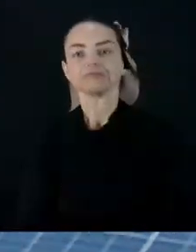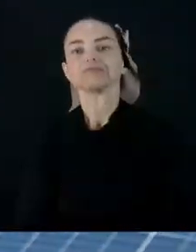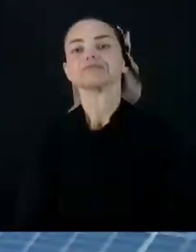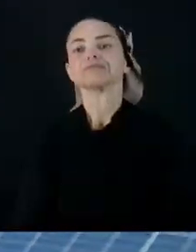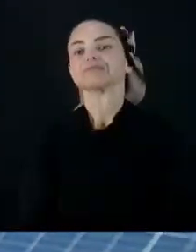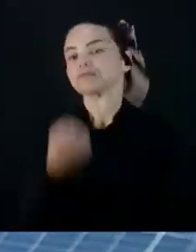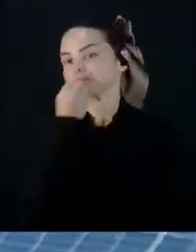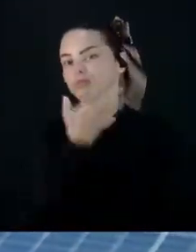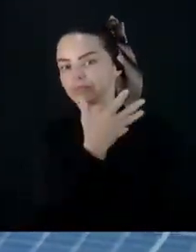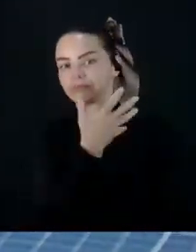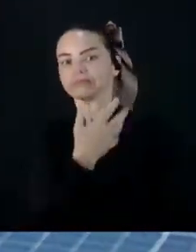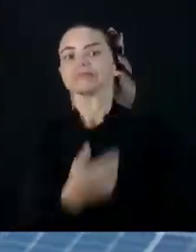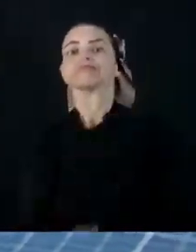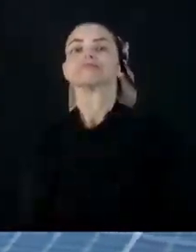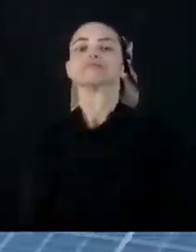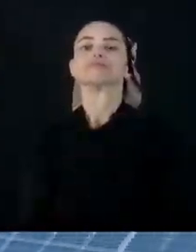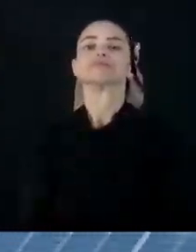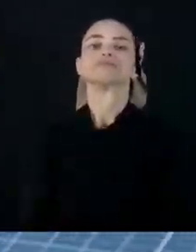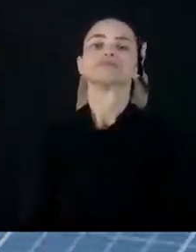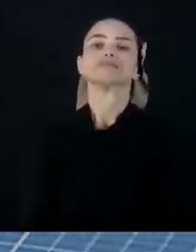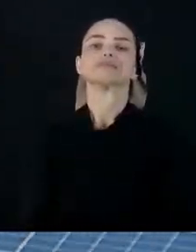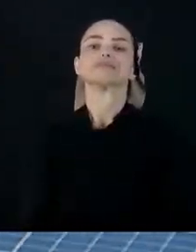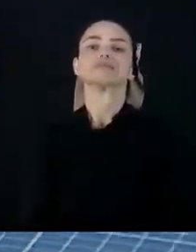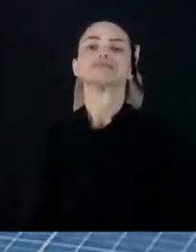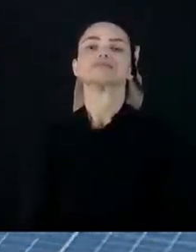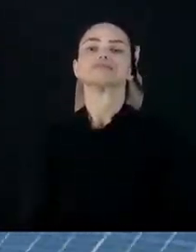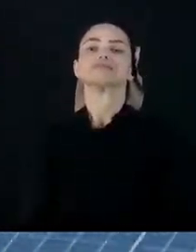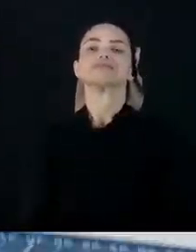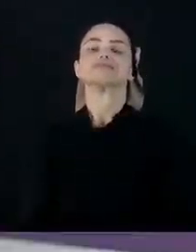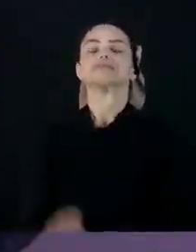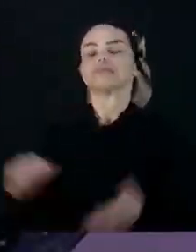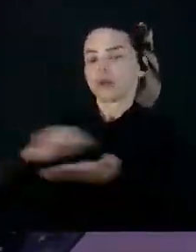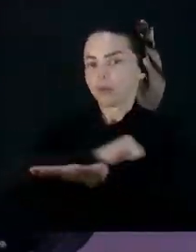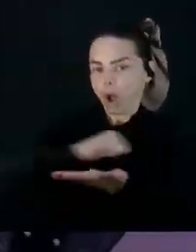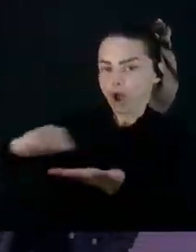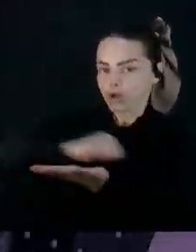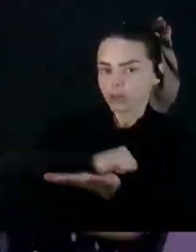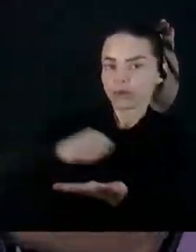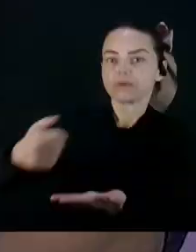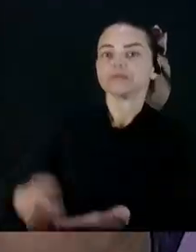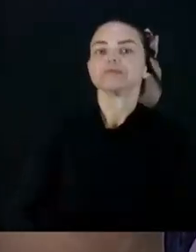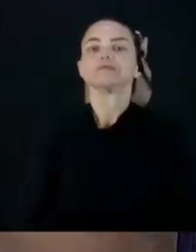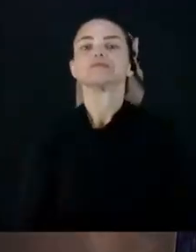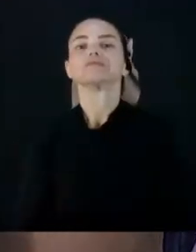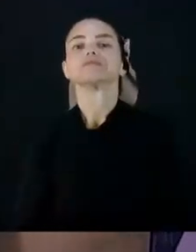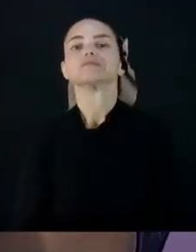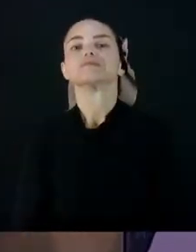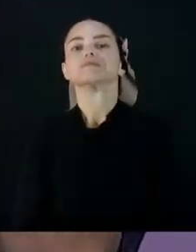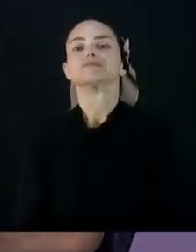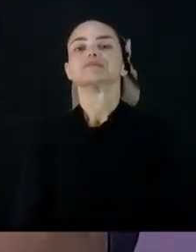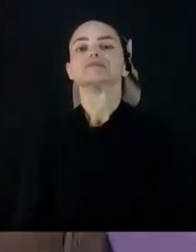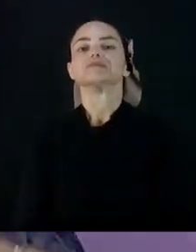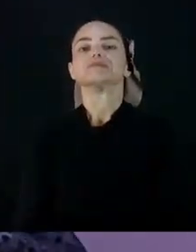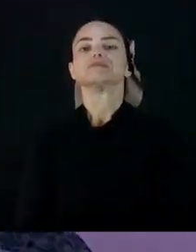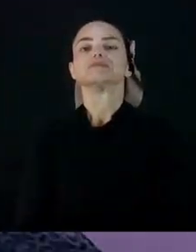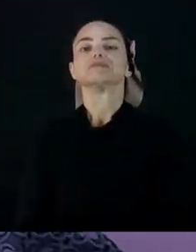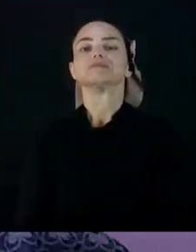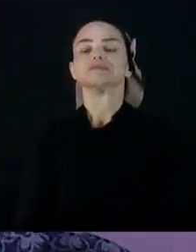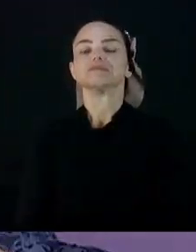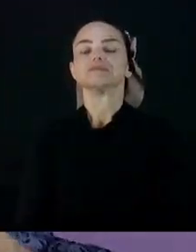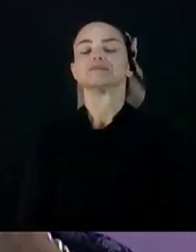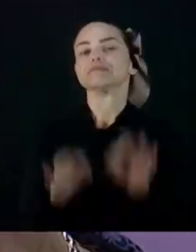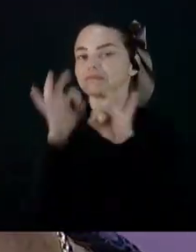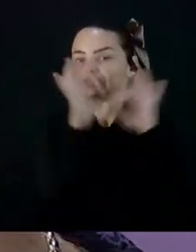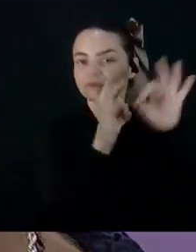Vocês podem passar ele. Passa um ferro quente. Isso, passa ferro. E aí aqui em cima a gente vai ajeitar a beiradinha dele, porque a gente